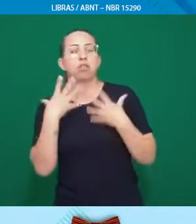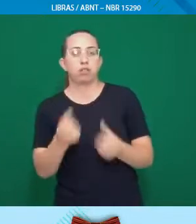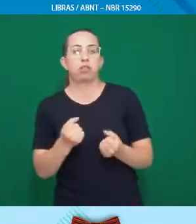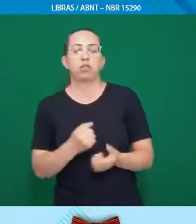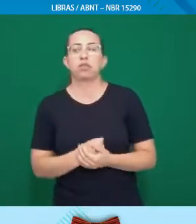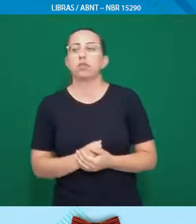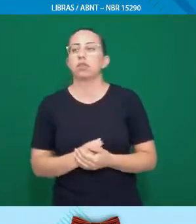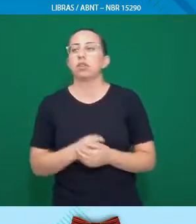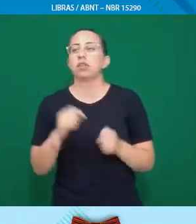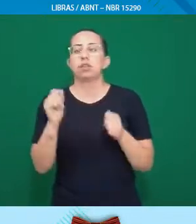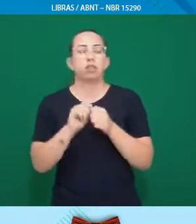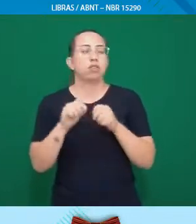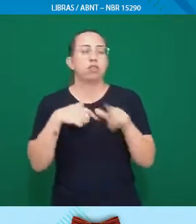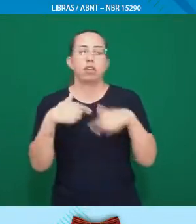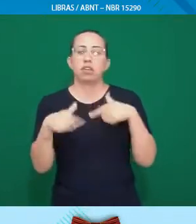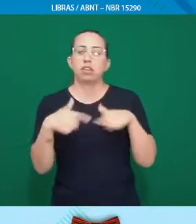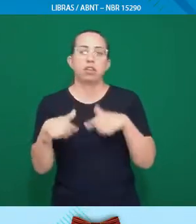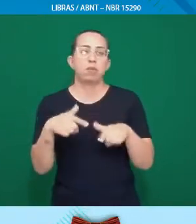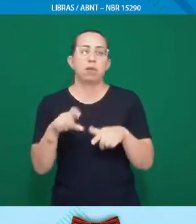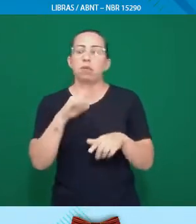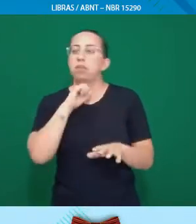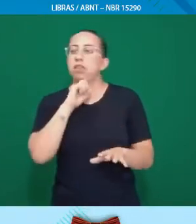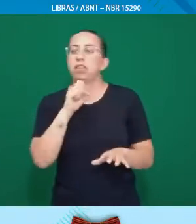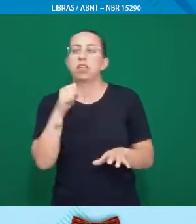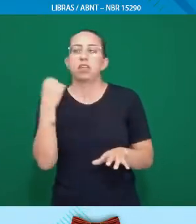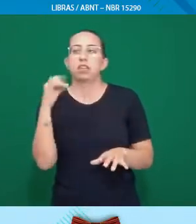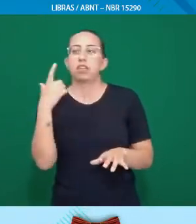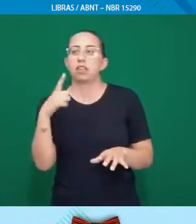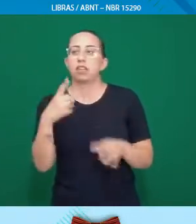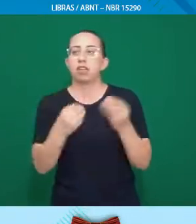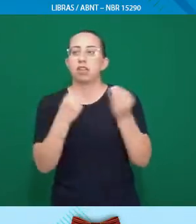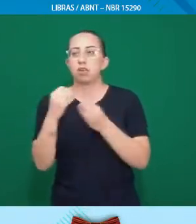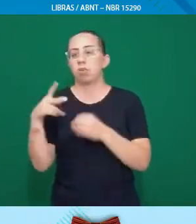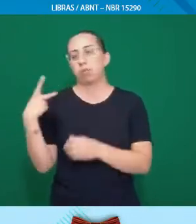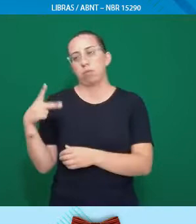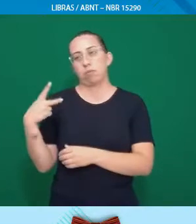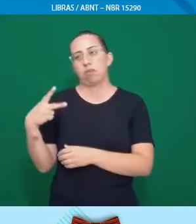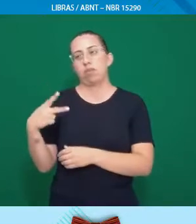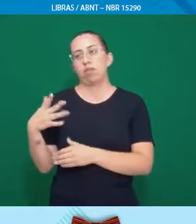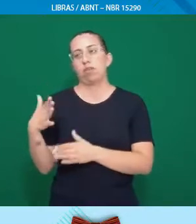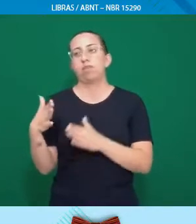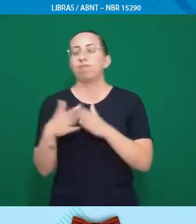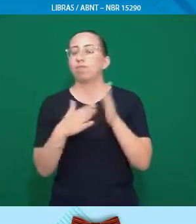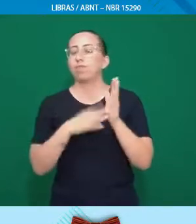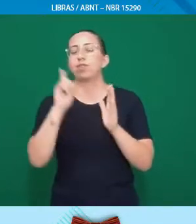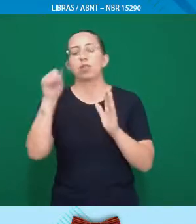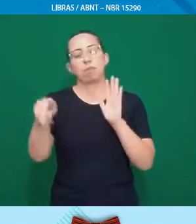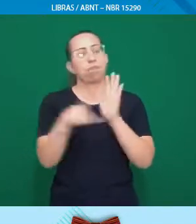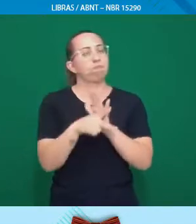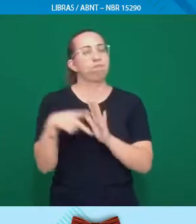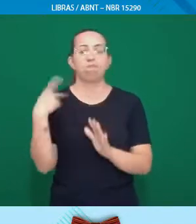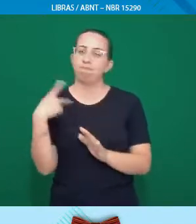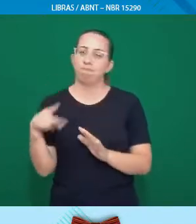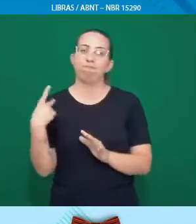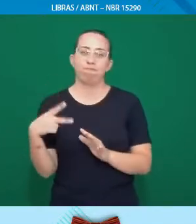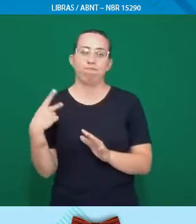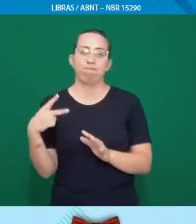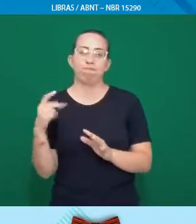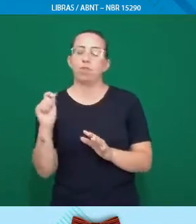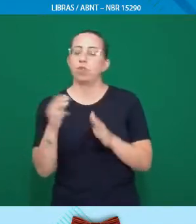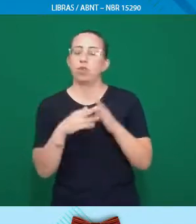para pessoa nenhuma se não estiver envolvido na política infelizmente tudo gira em torno da política